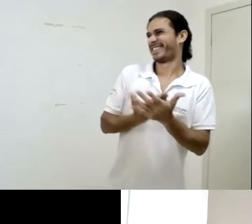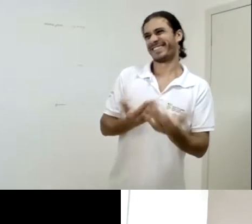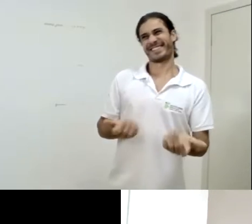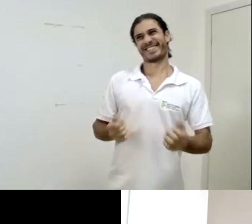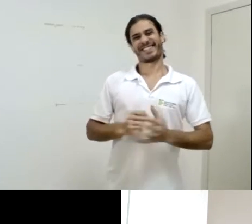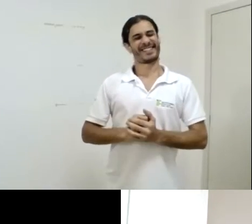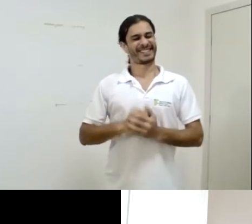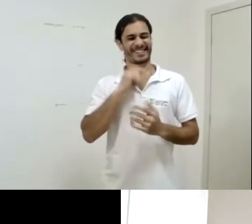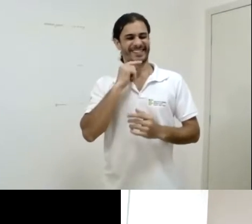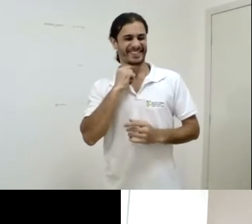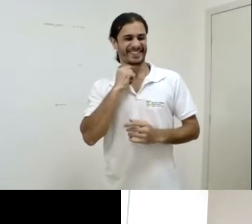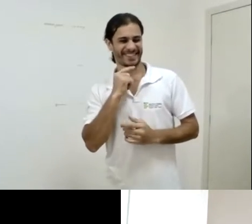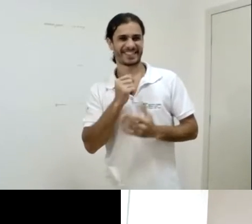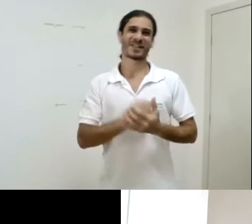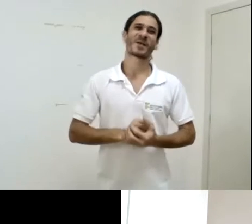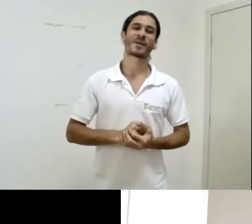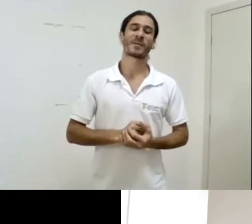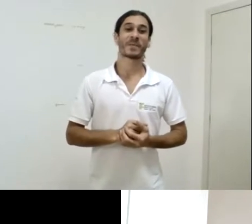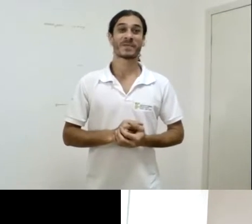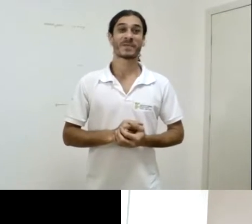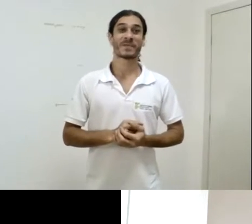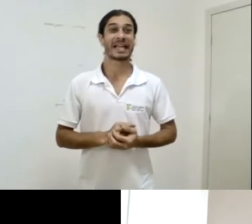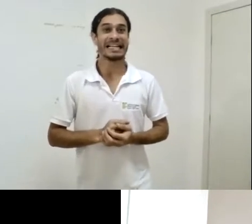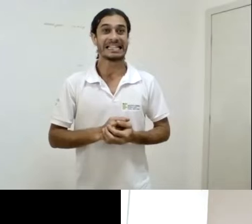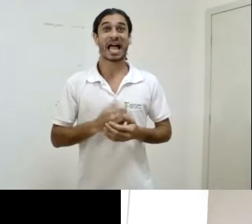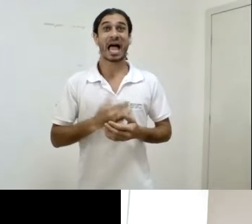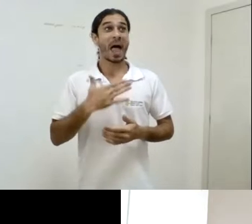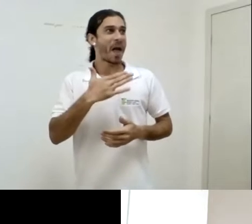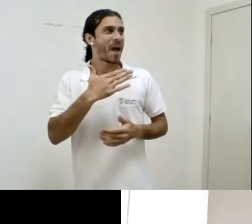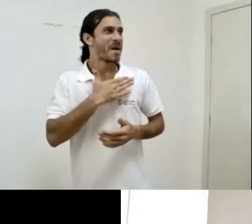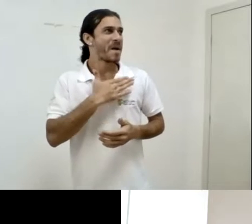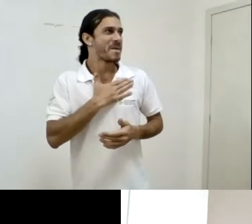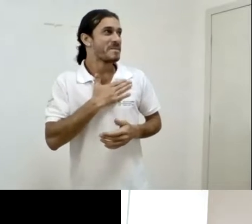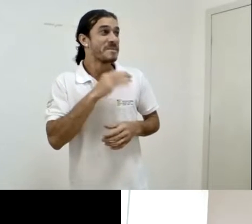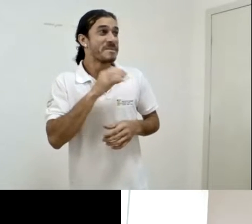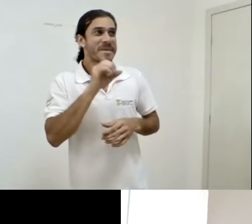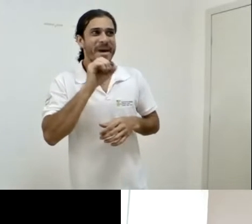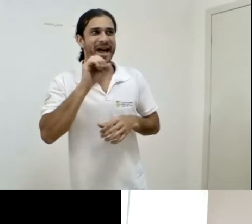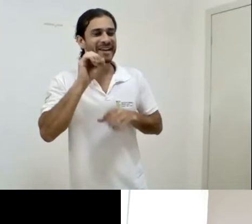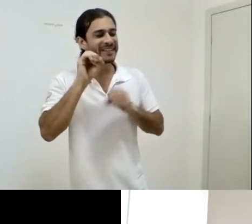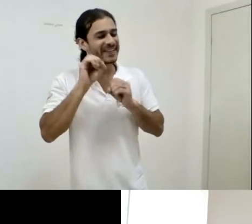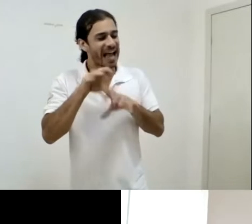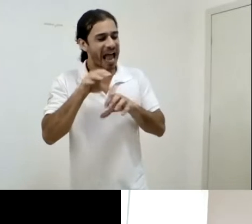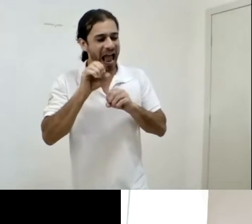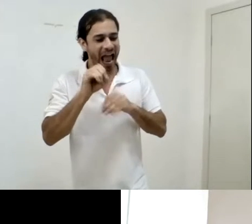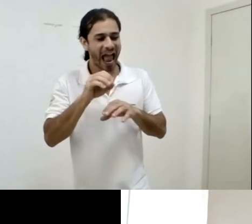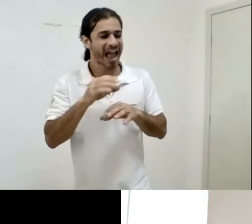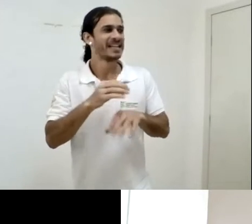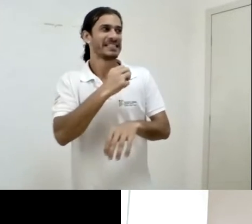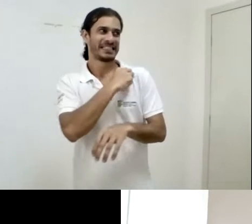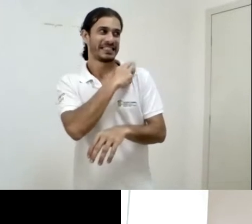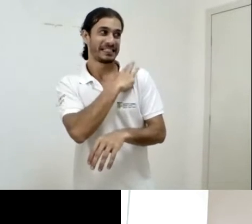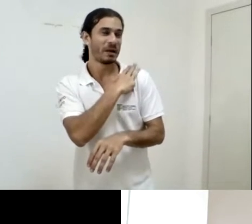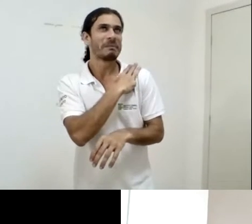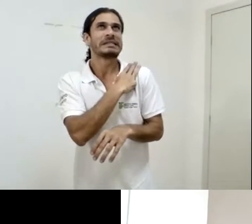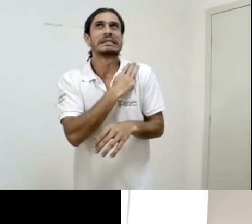Terminou, é sempre bom, né, terminar um Meu ensino médio foi catastrófico, eu tomei o horror do ensino médio, foi no último ano que eu comecei a